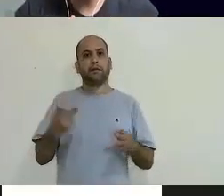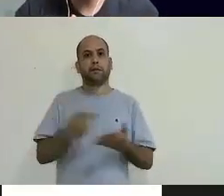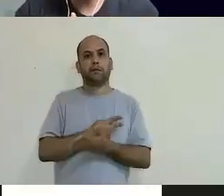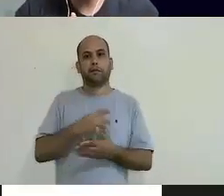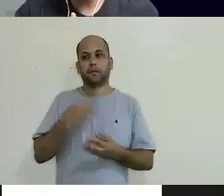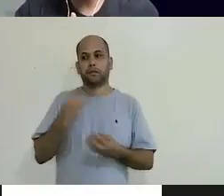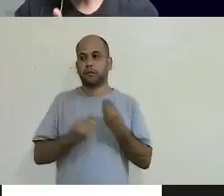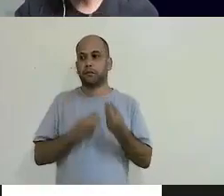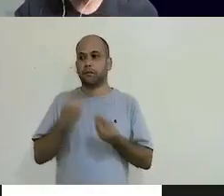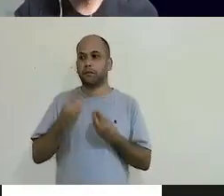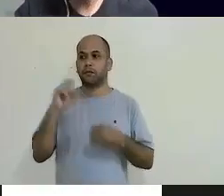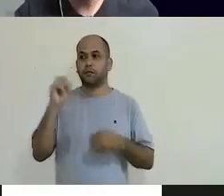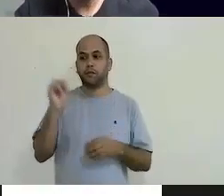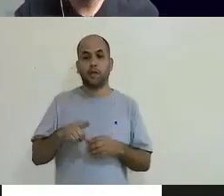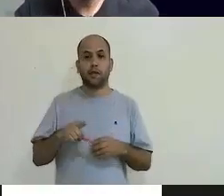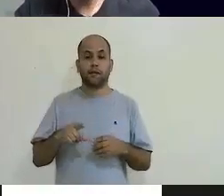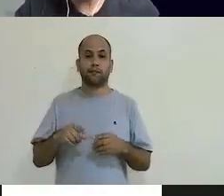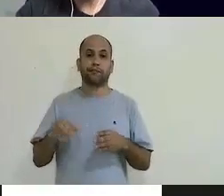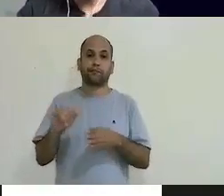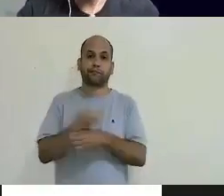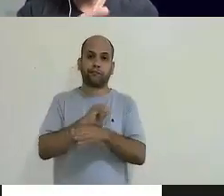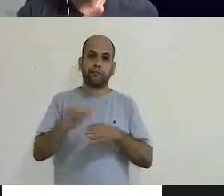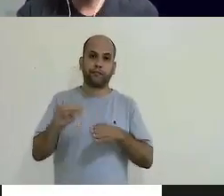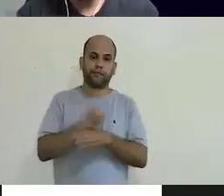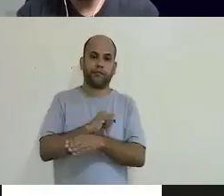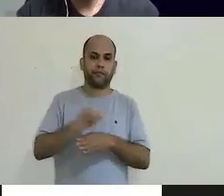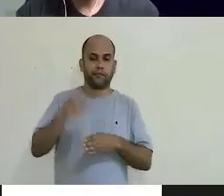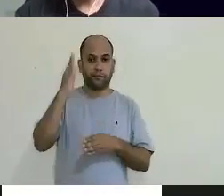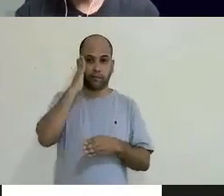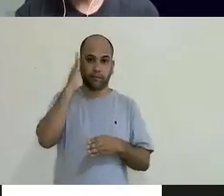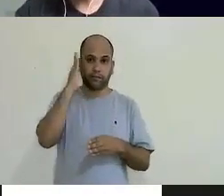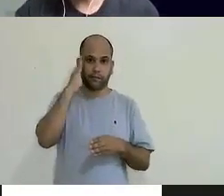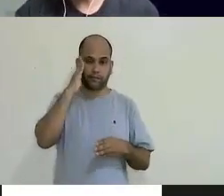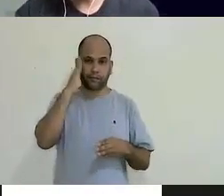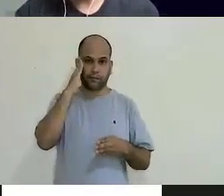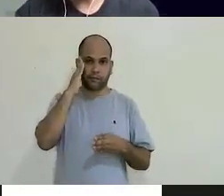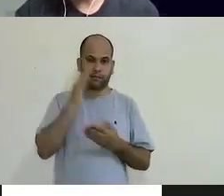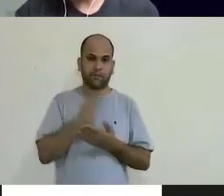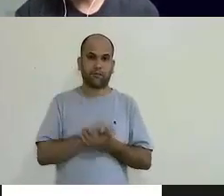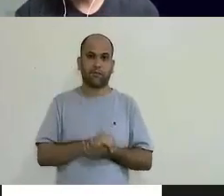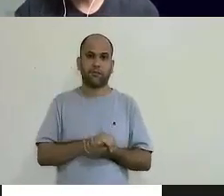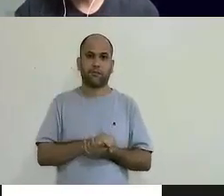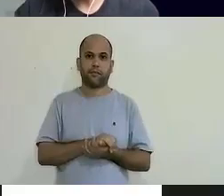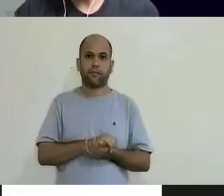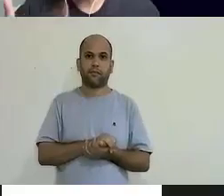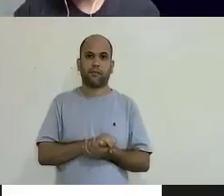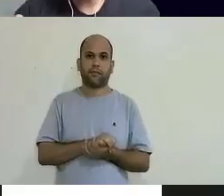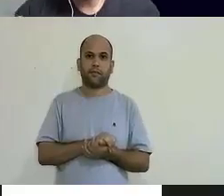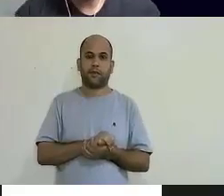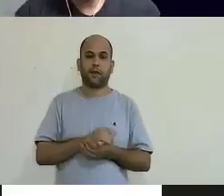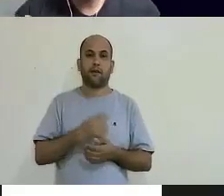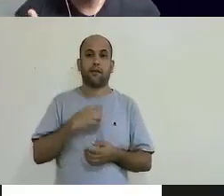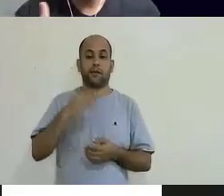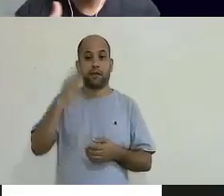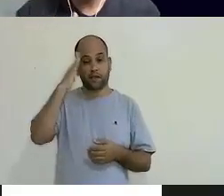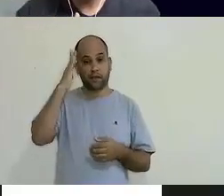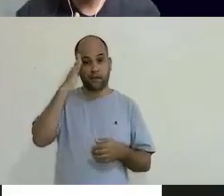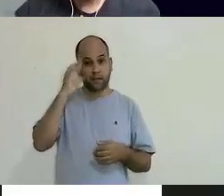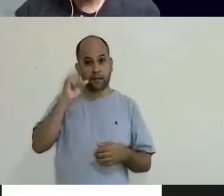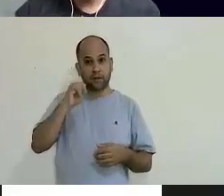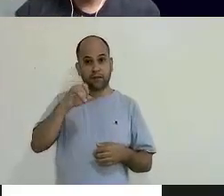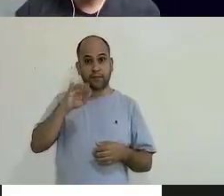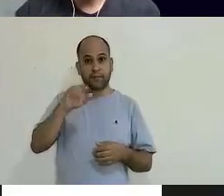gente é resiliente para entender esse outro também, para compreender a situação do